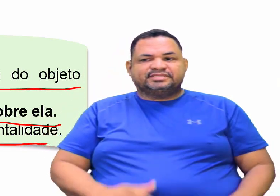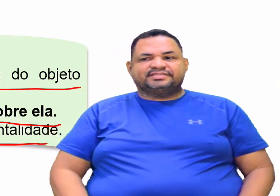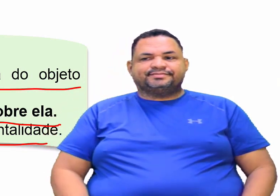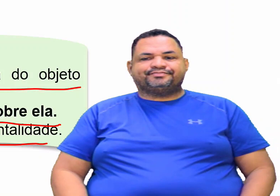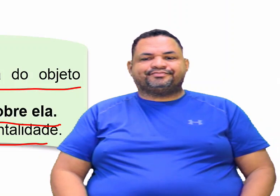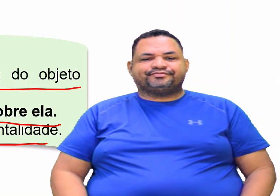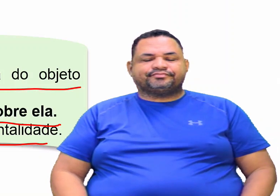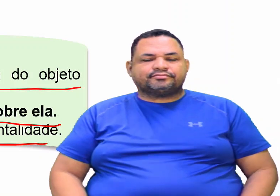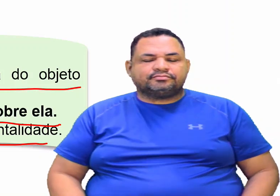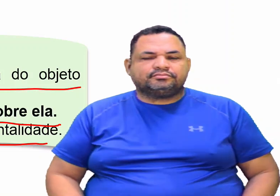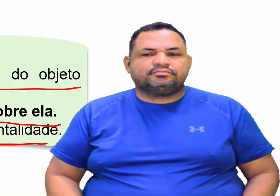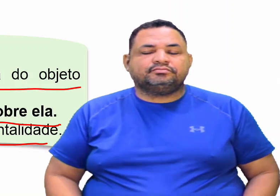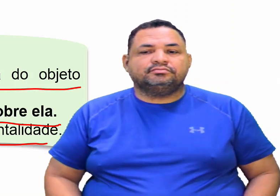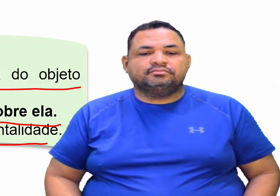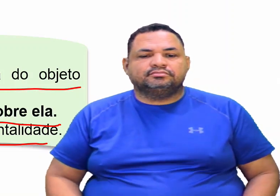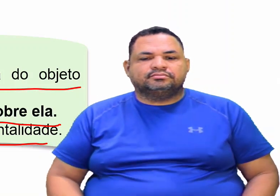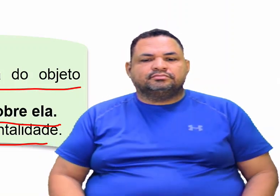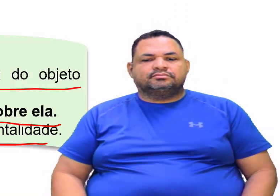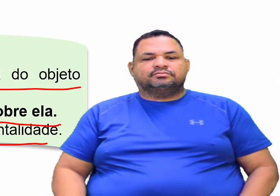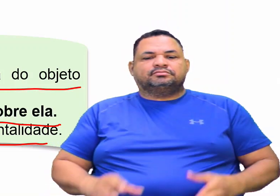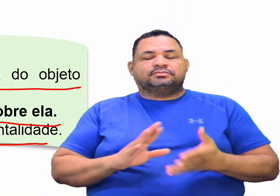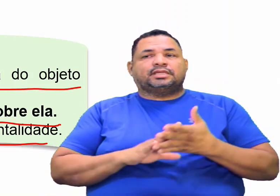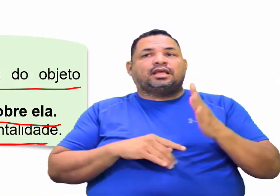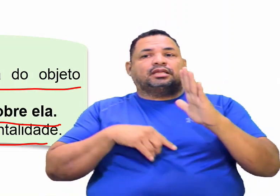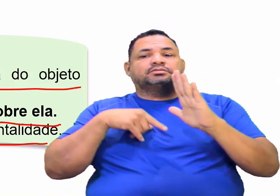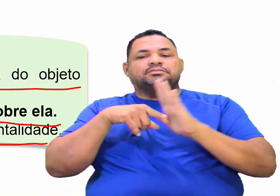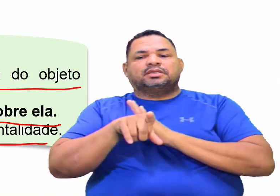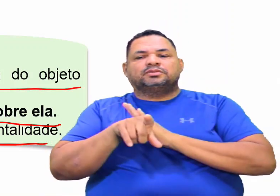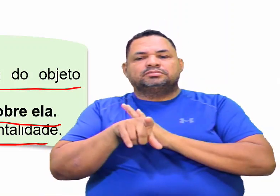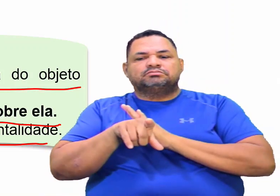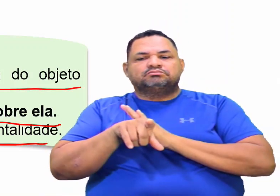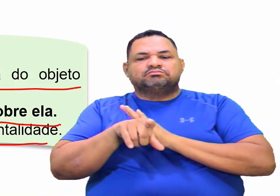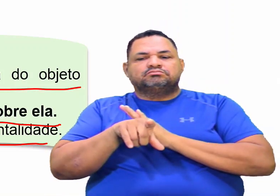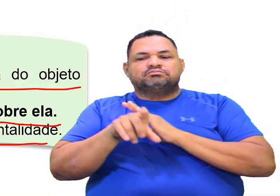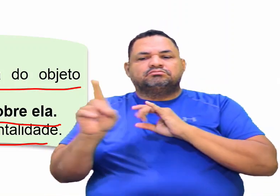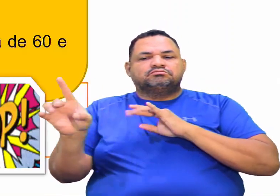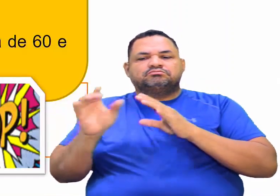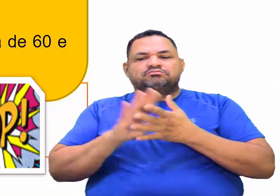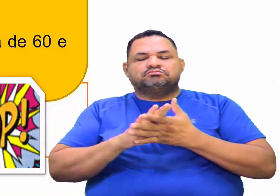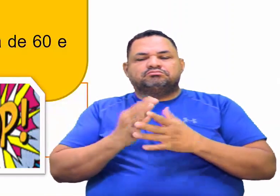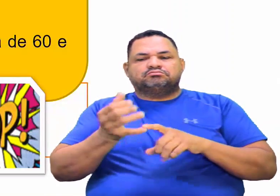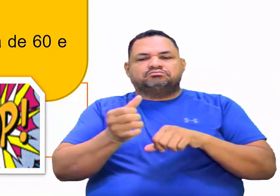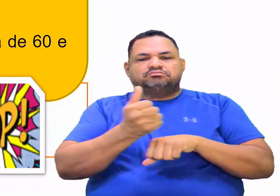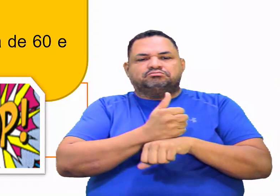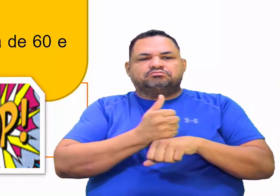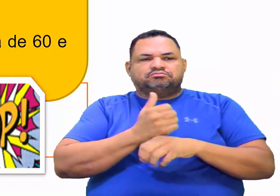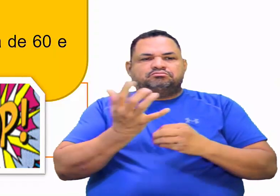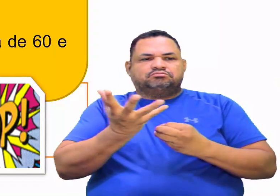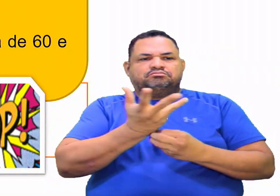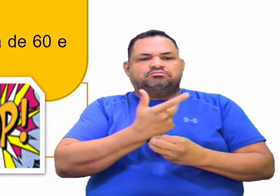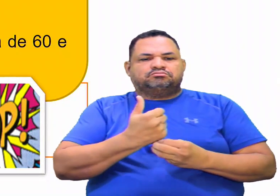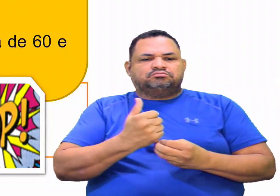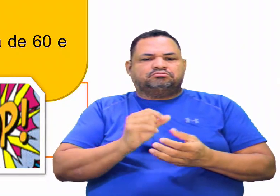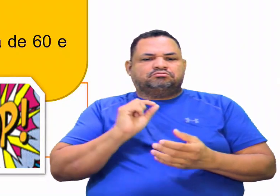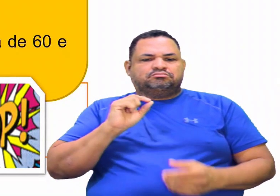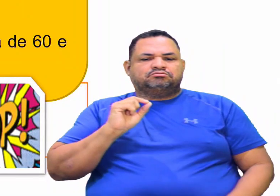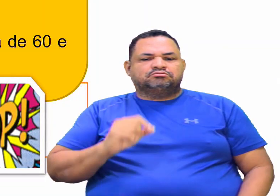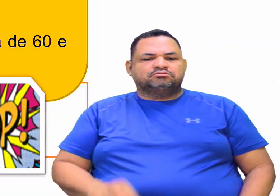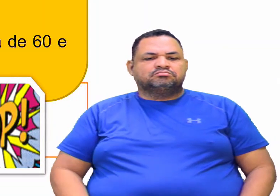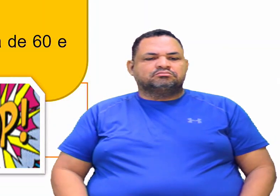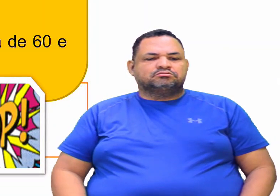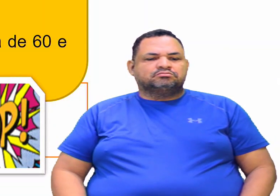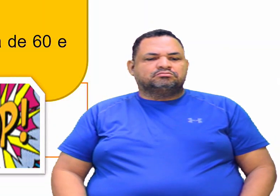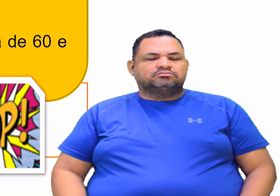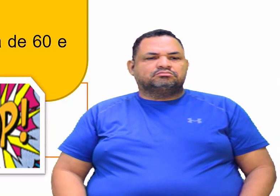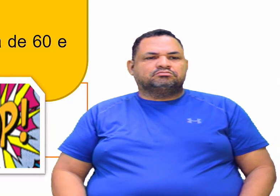aí que é a grande questão, a grande interrogação que fica na cabeça dos artistas. Vamos ver, então, algumas